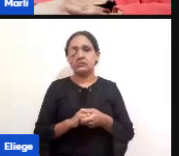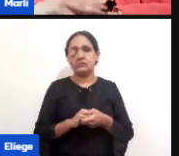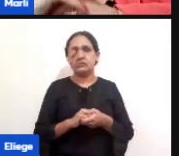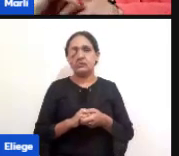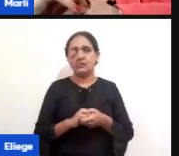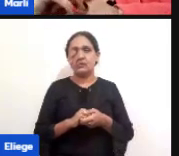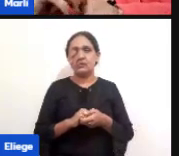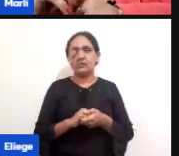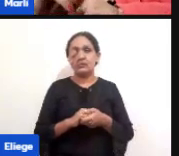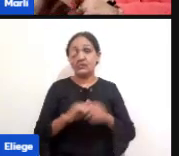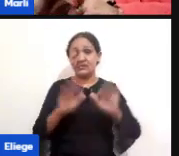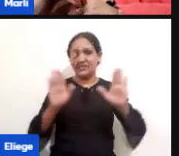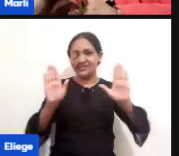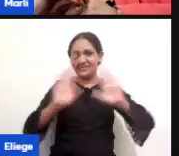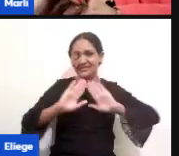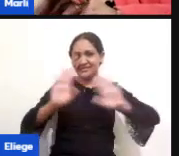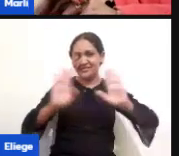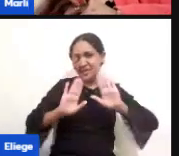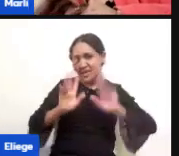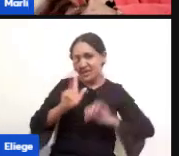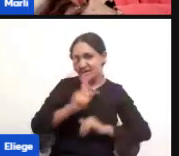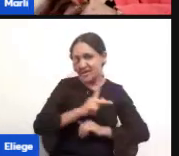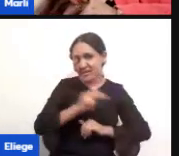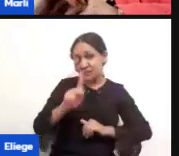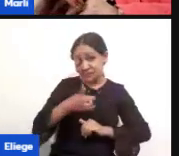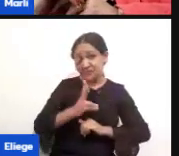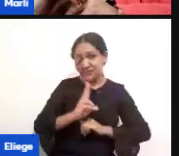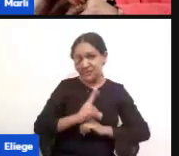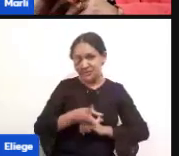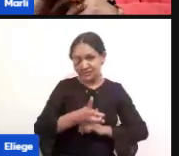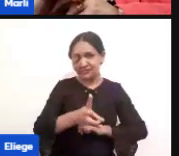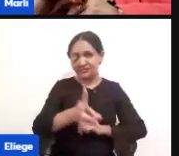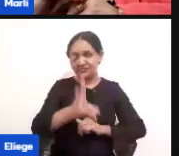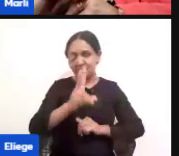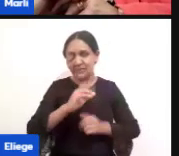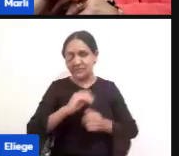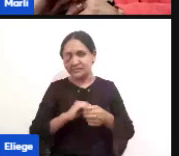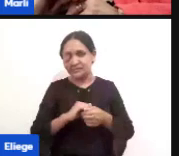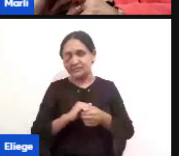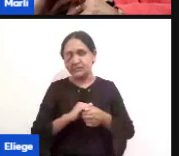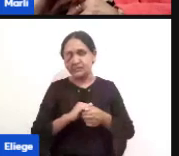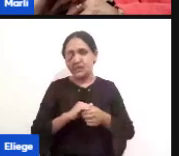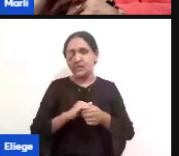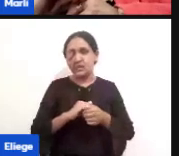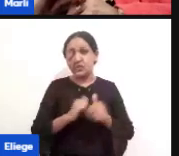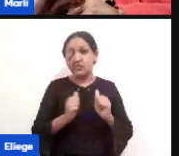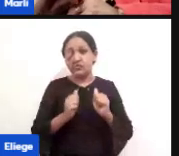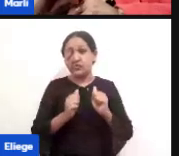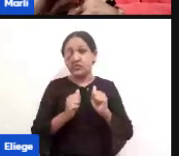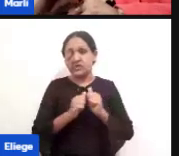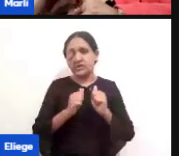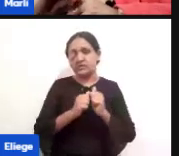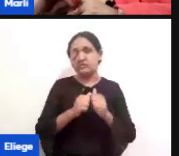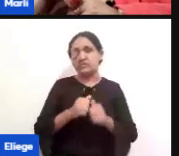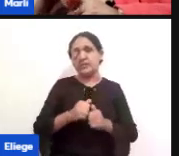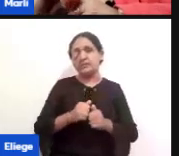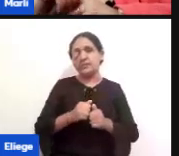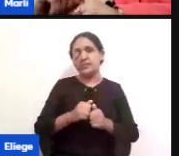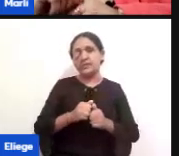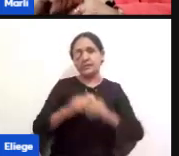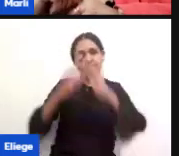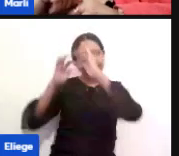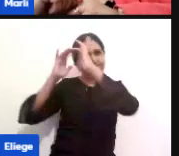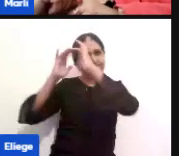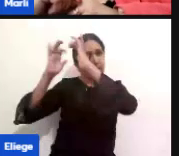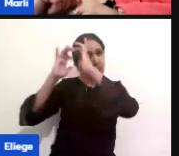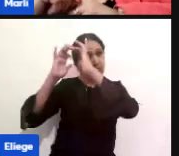Olá, professores. Continuando, dentro da linha de raciocínio do que foi falado lá no